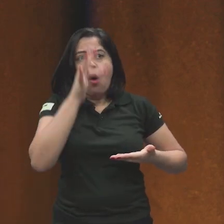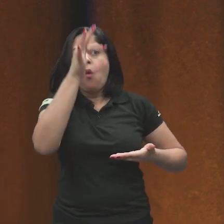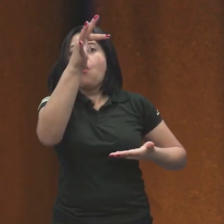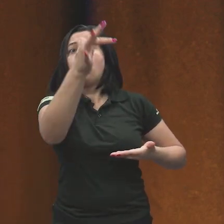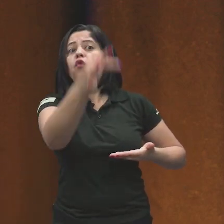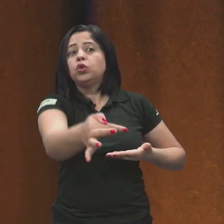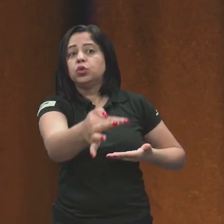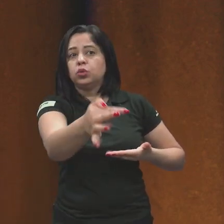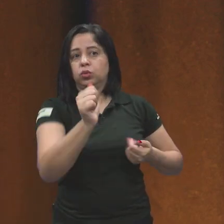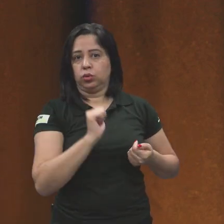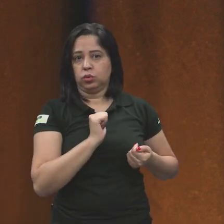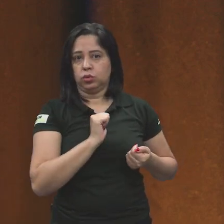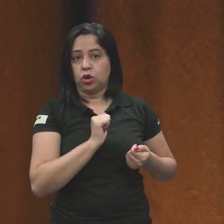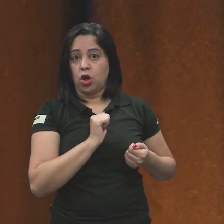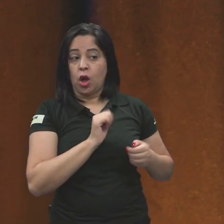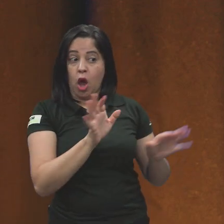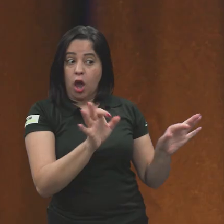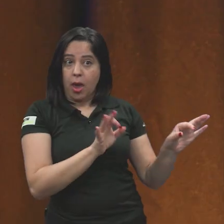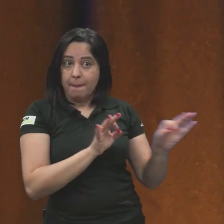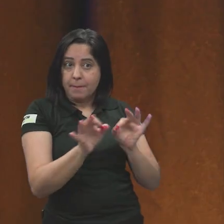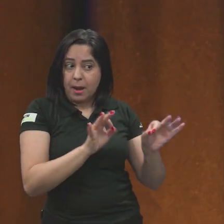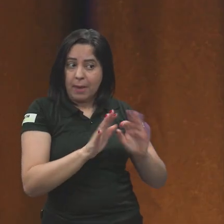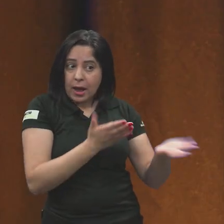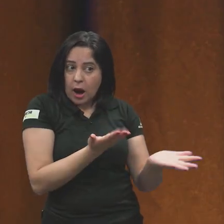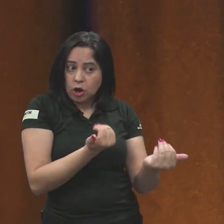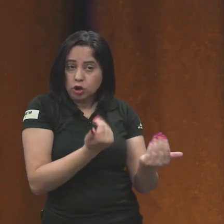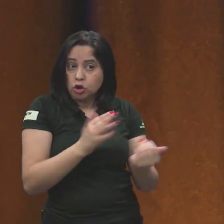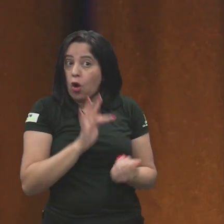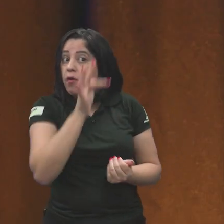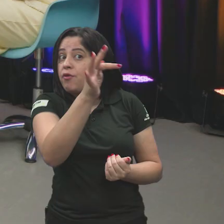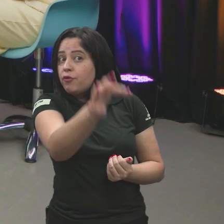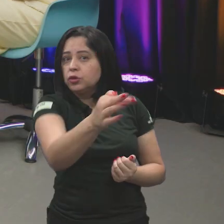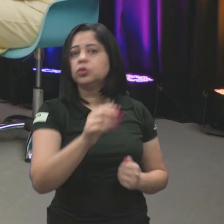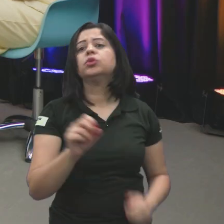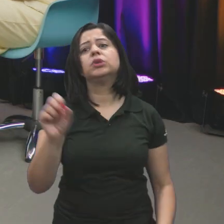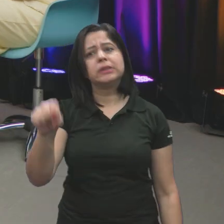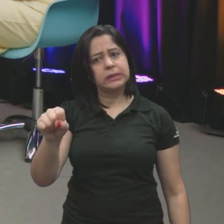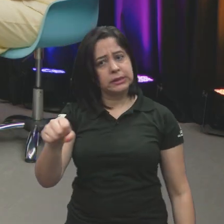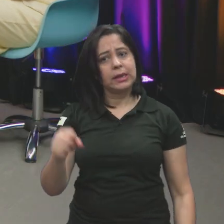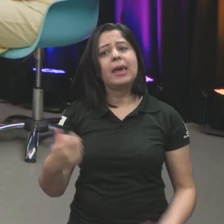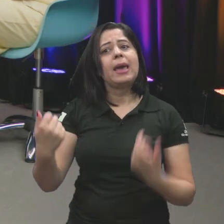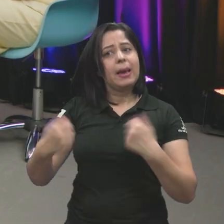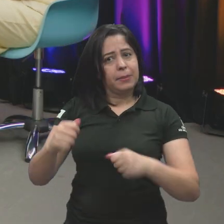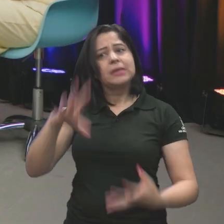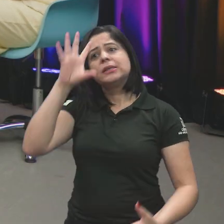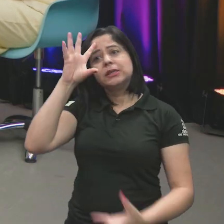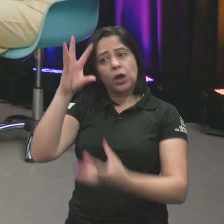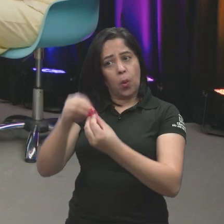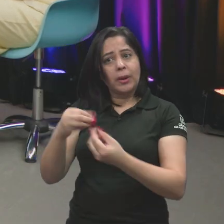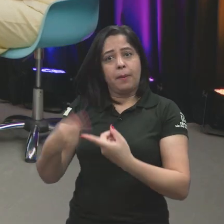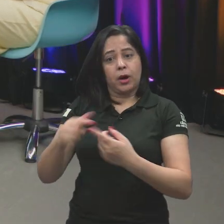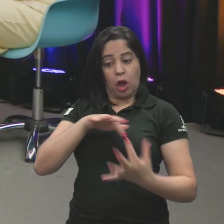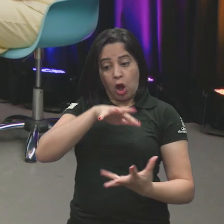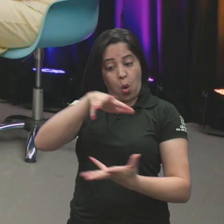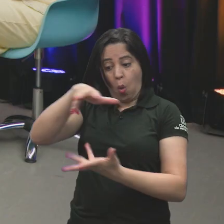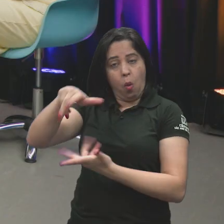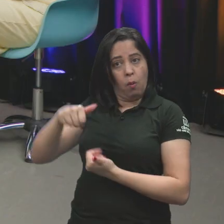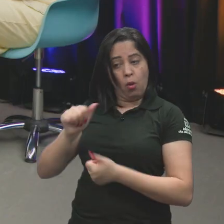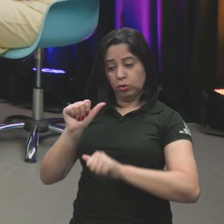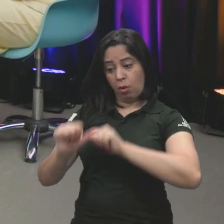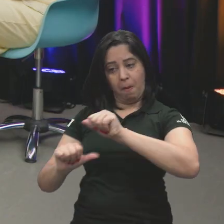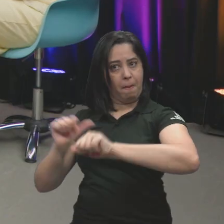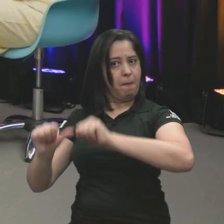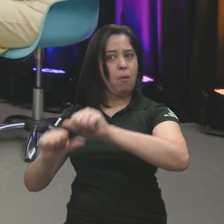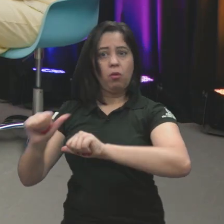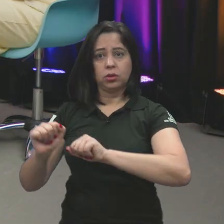preparar essa geração para que esteja preparada para as novas profissões. Adequada, né, para a nova realidade. É preciso a gente entender esse movimento do mundo